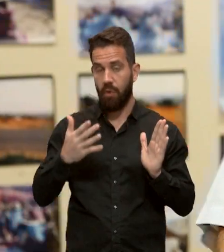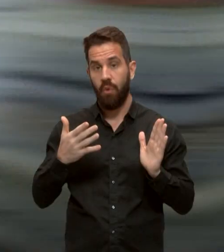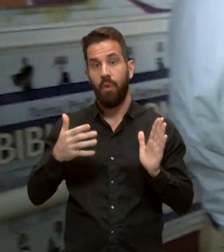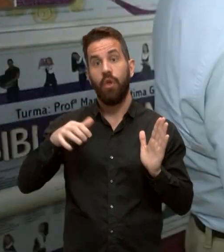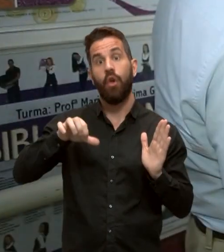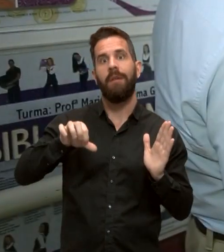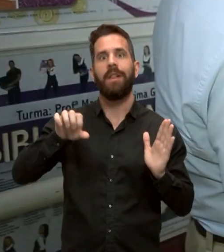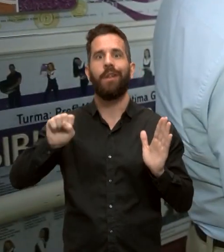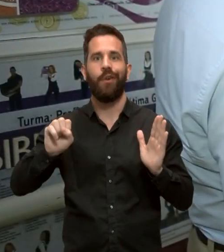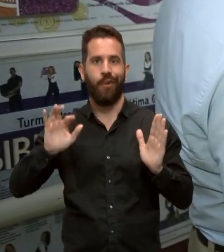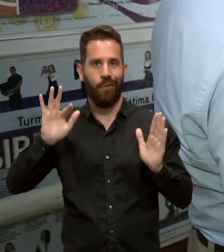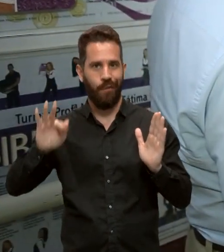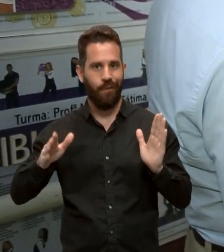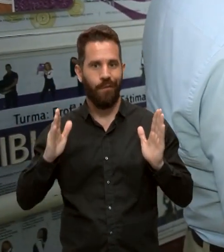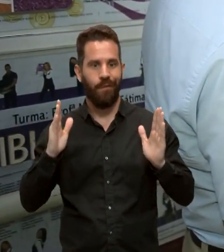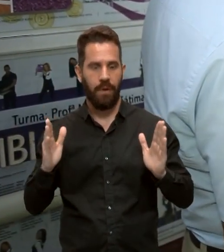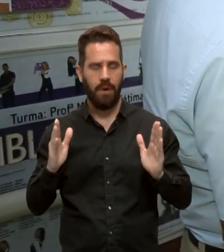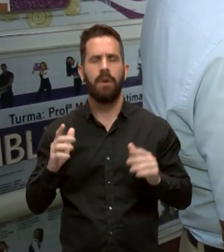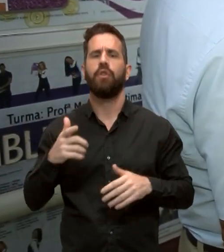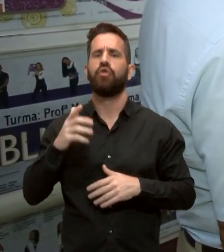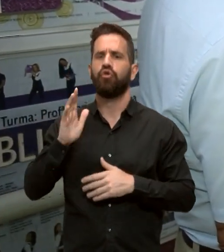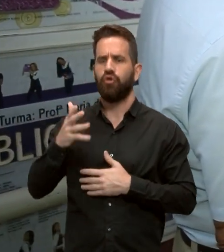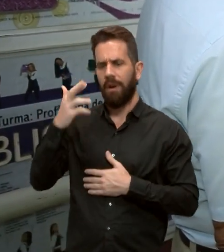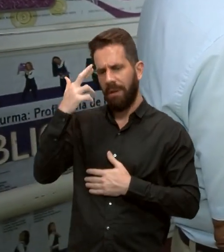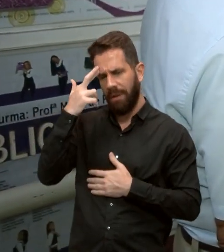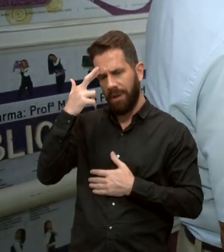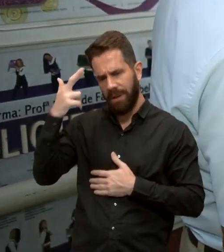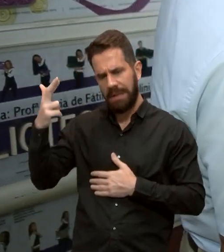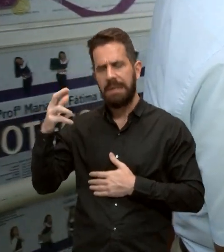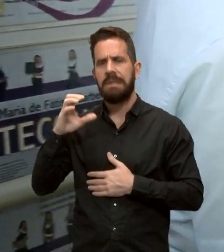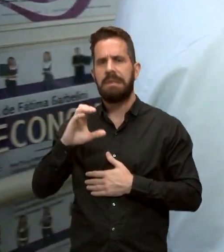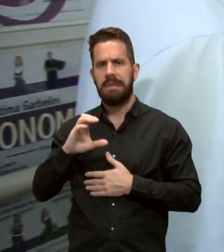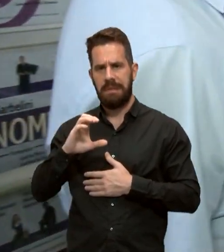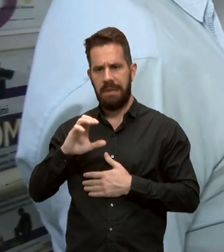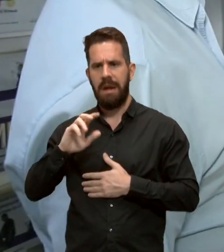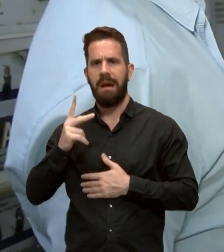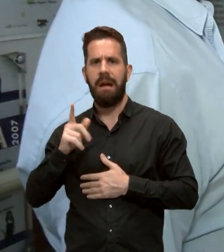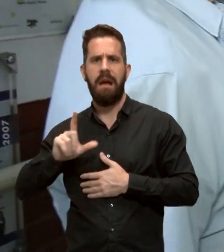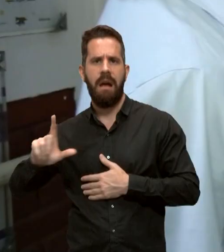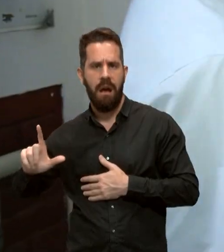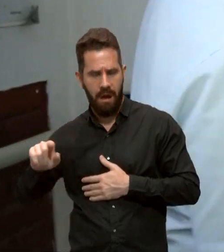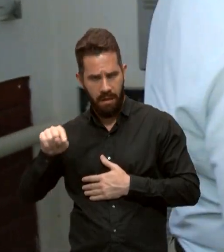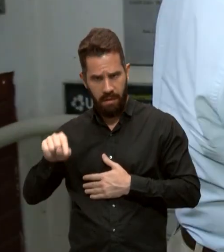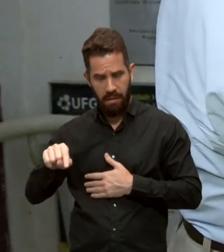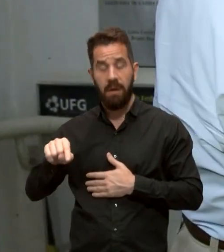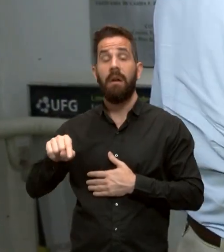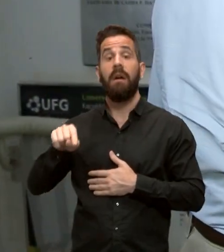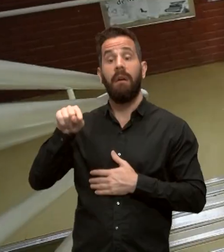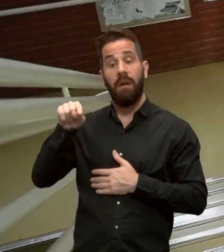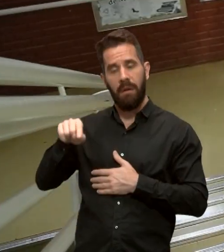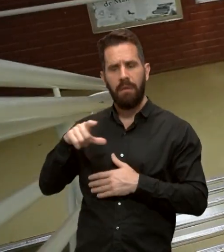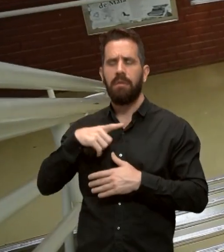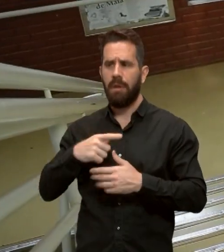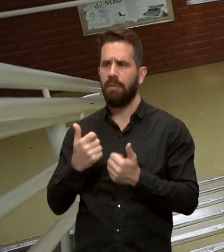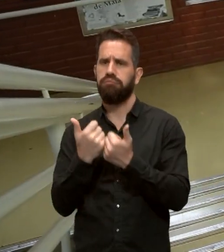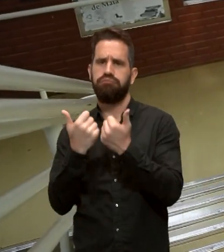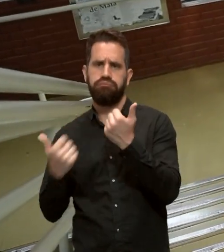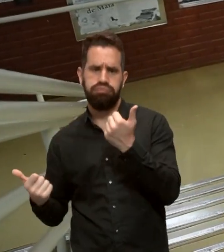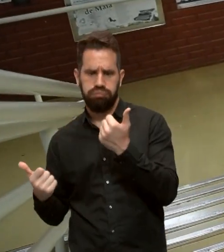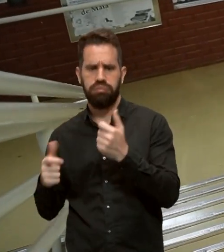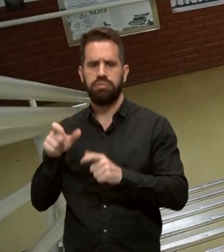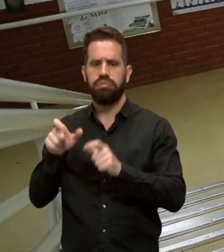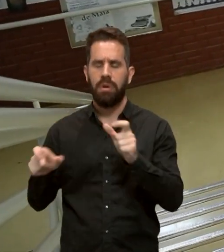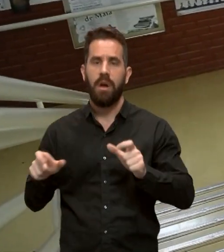98. Trabalhei, vamos dizer assim, fui diretor do CHL, vamos dizer assim, o CHL que fazia parte a